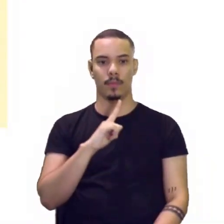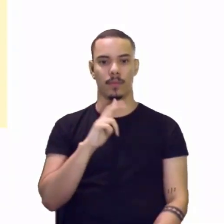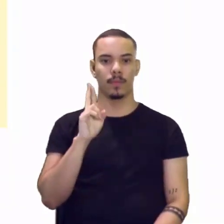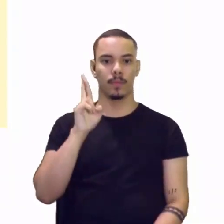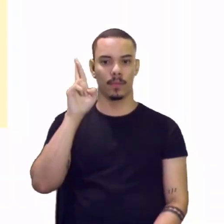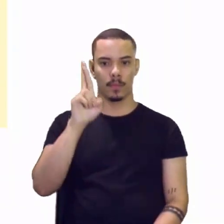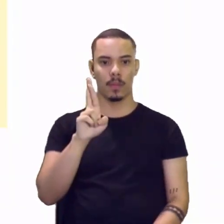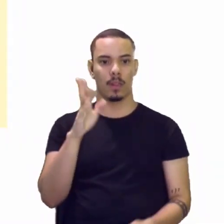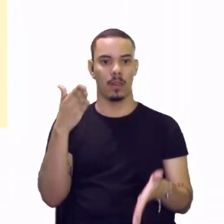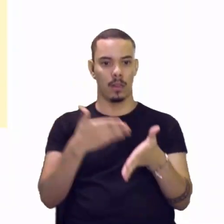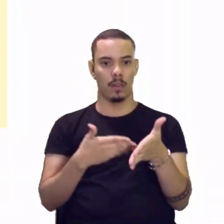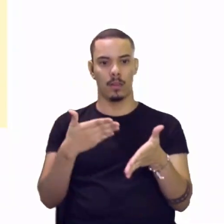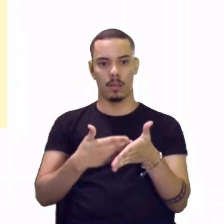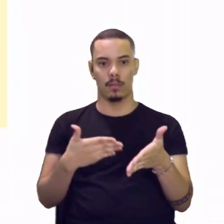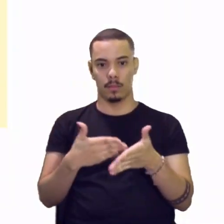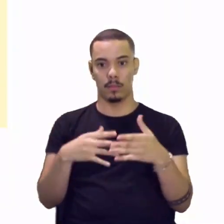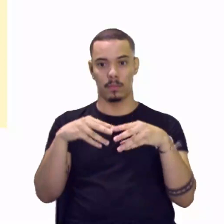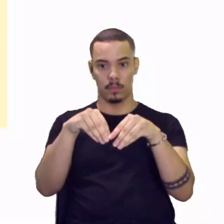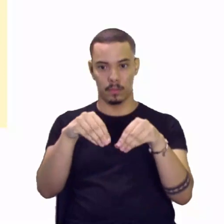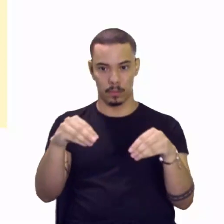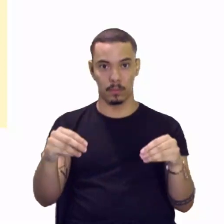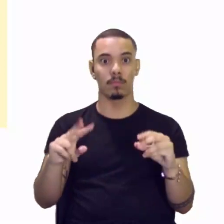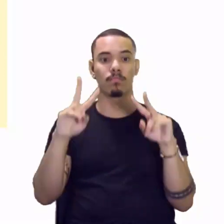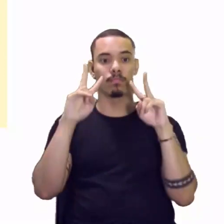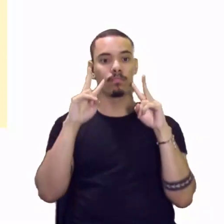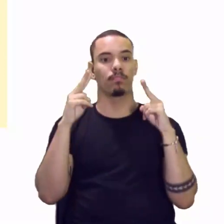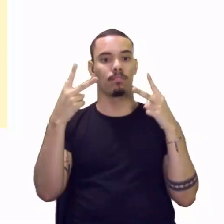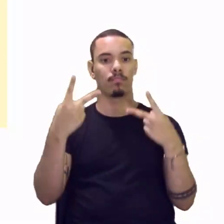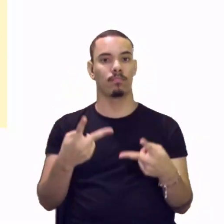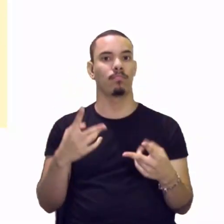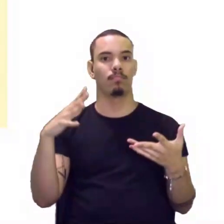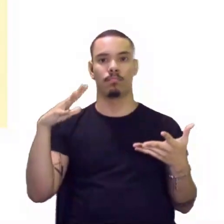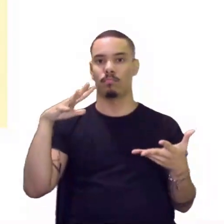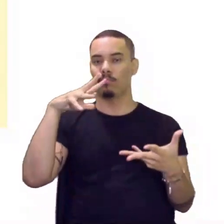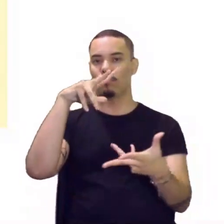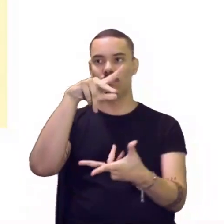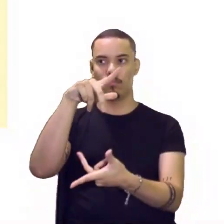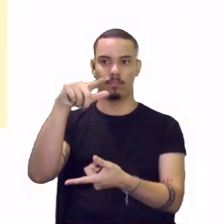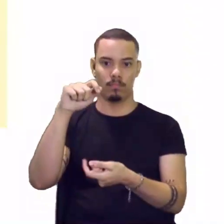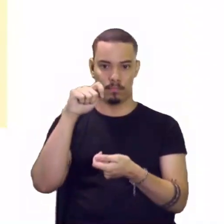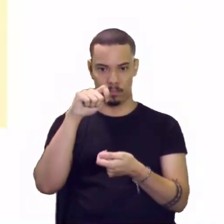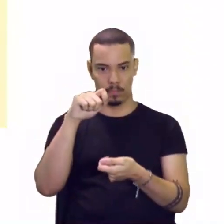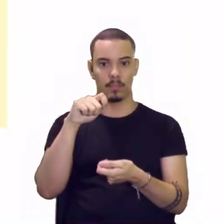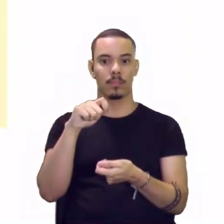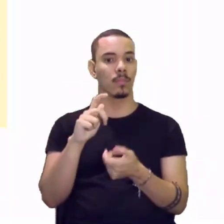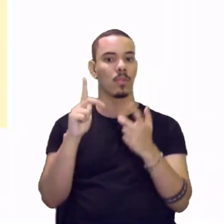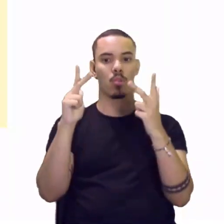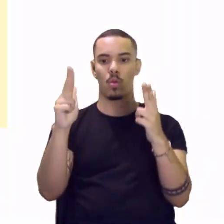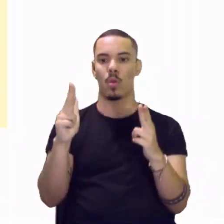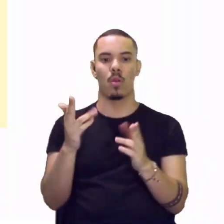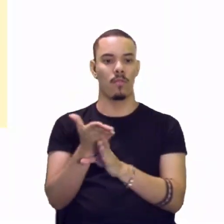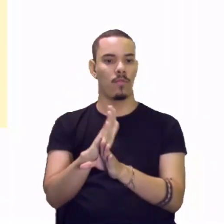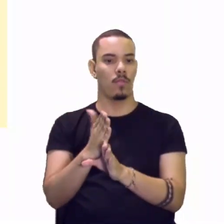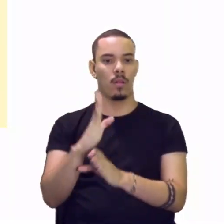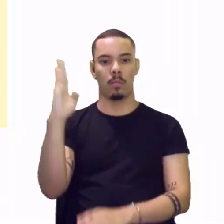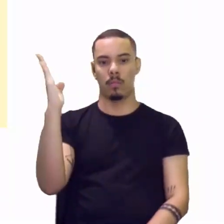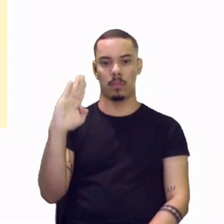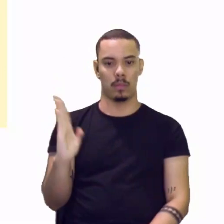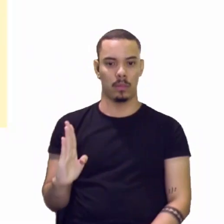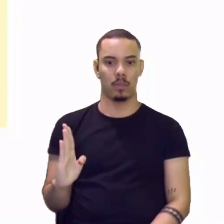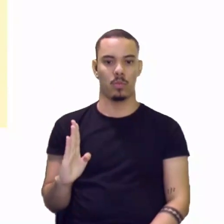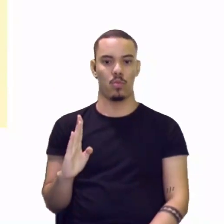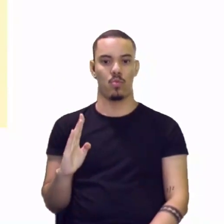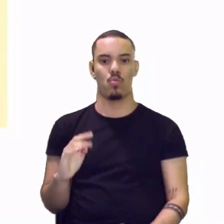representam limites territoriais reconhecidos internacionalmente, como a fronteira entre o Brasil e o